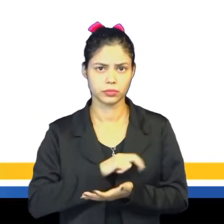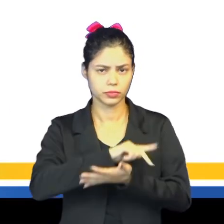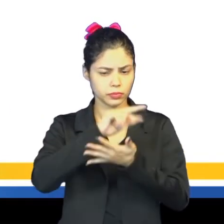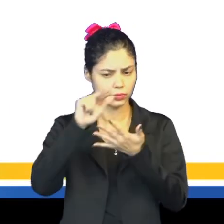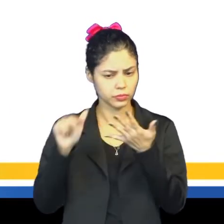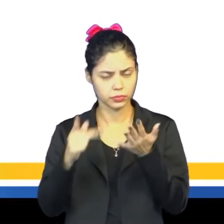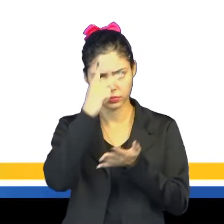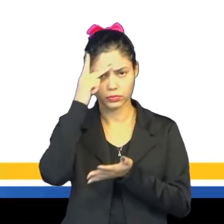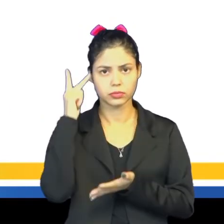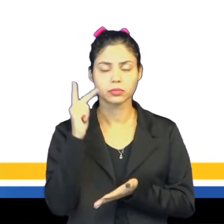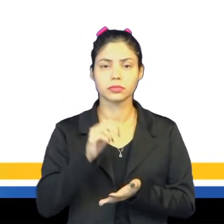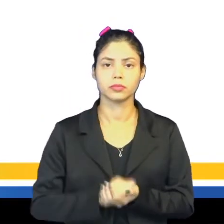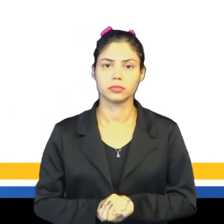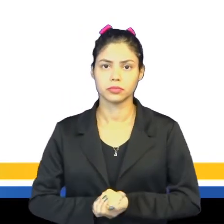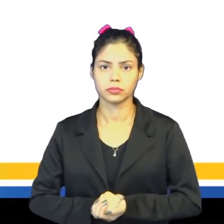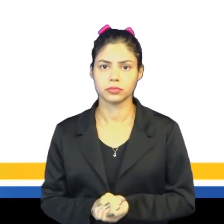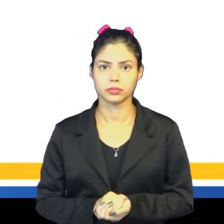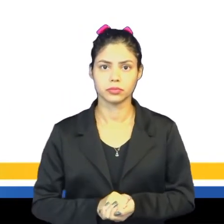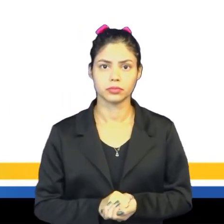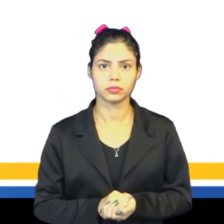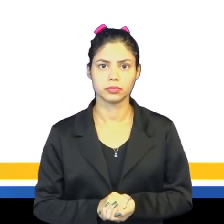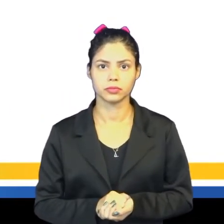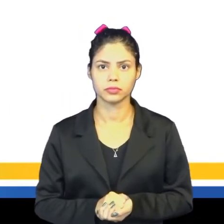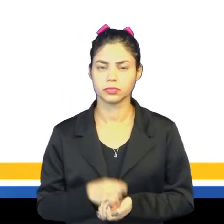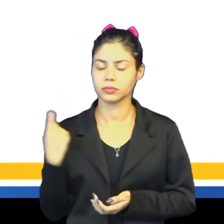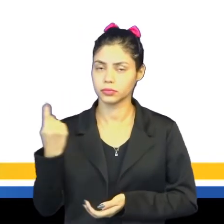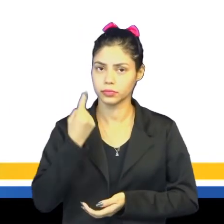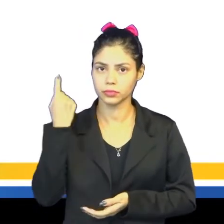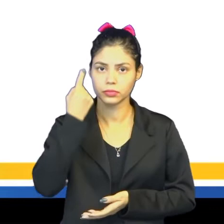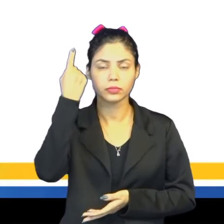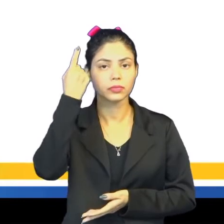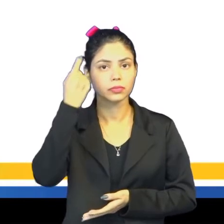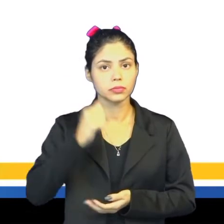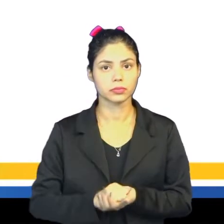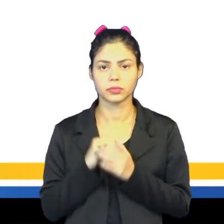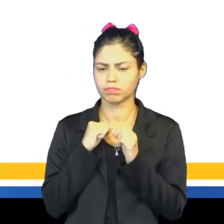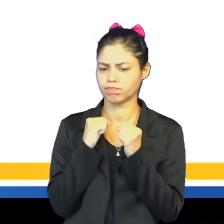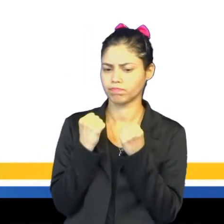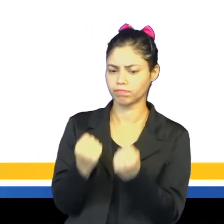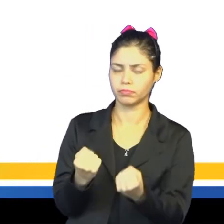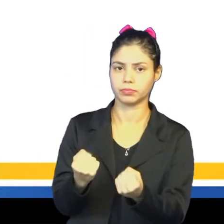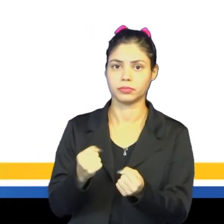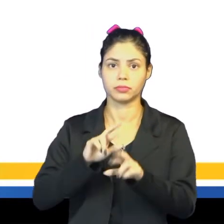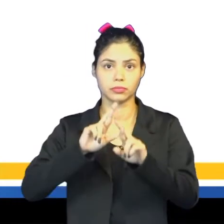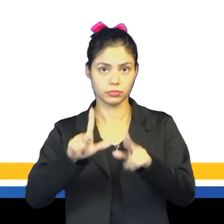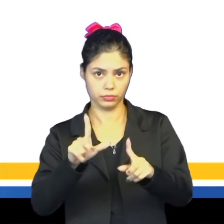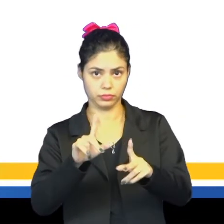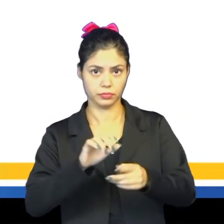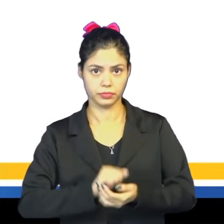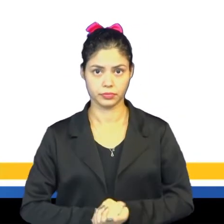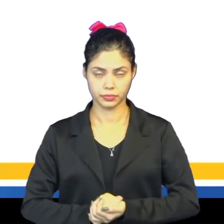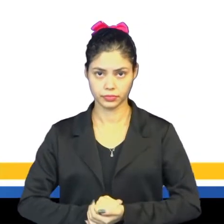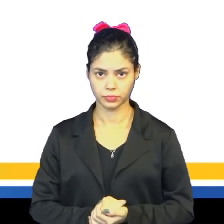milhares de pessoas com determinada altura e pesos